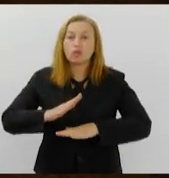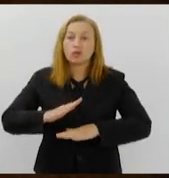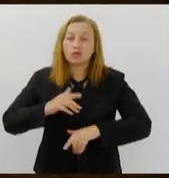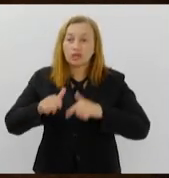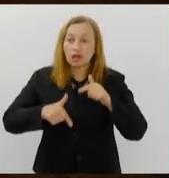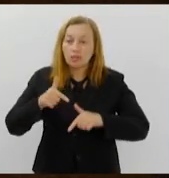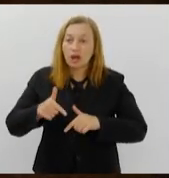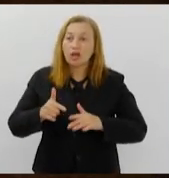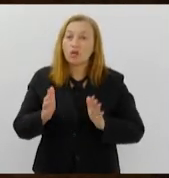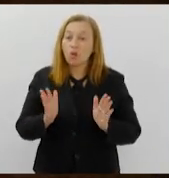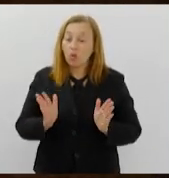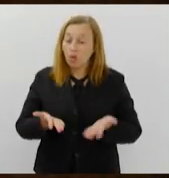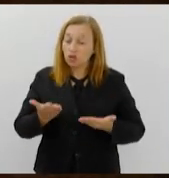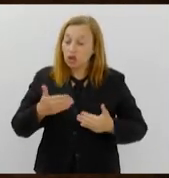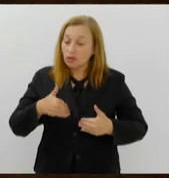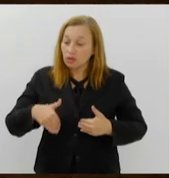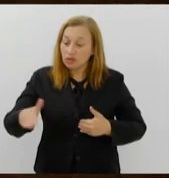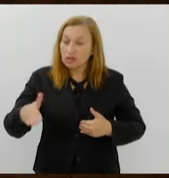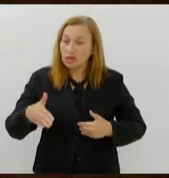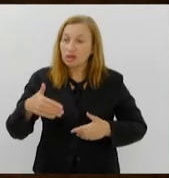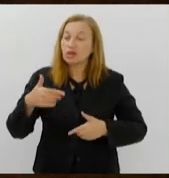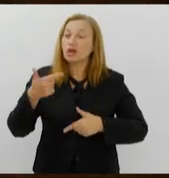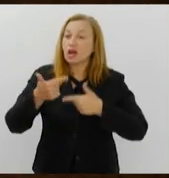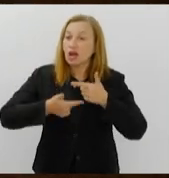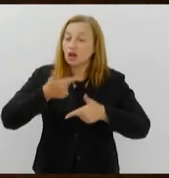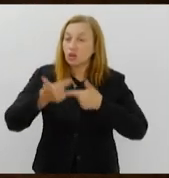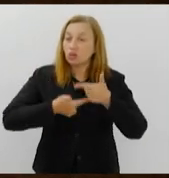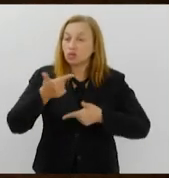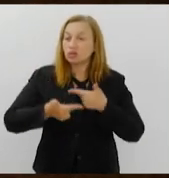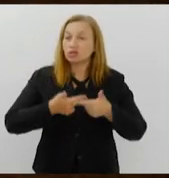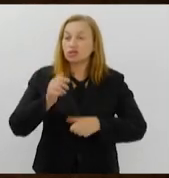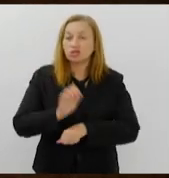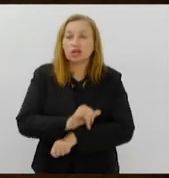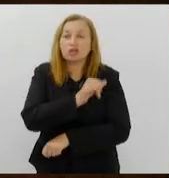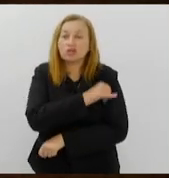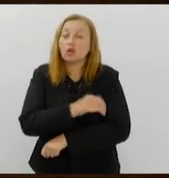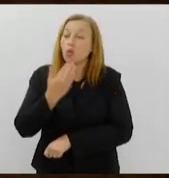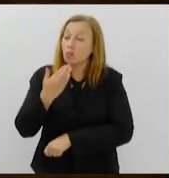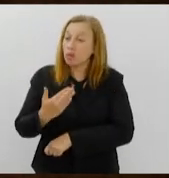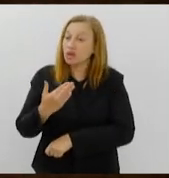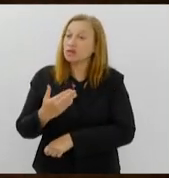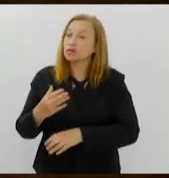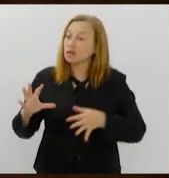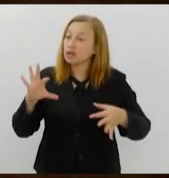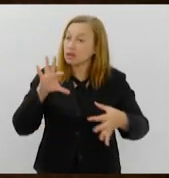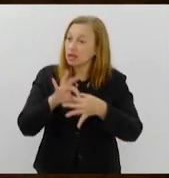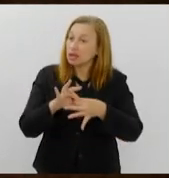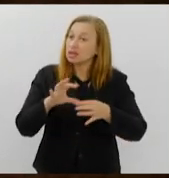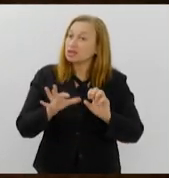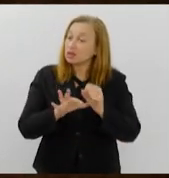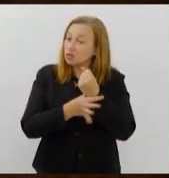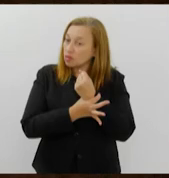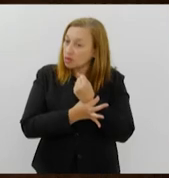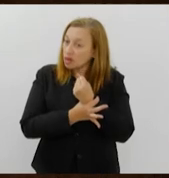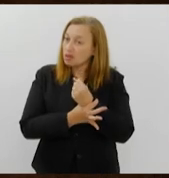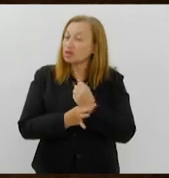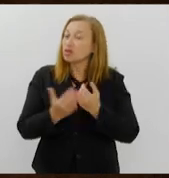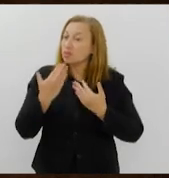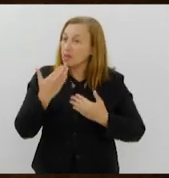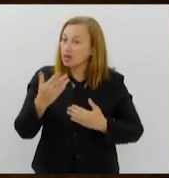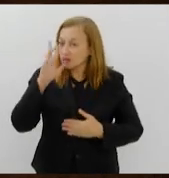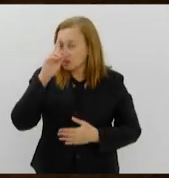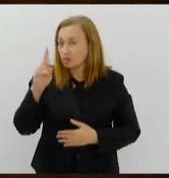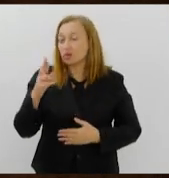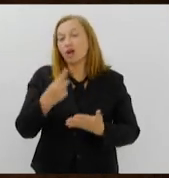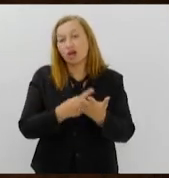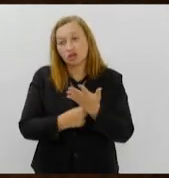vou falar isso. É uma briga do Estado do Rio de Janeiro. Eu peço a Vossa Excelência, que é muito ligada à segurança, muito ligada à segurança,